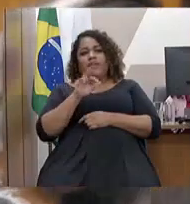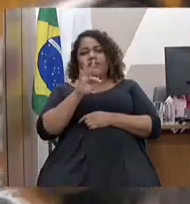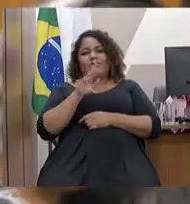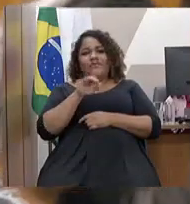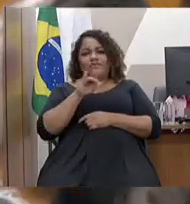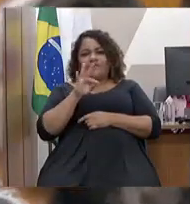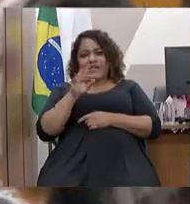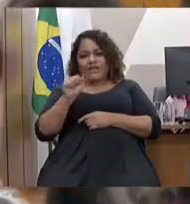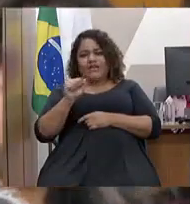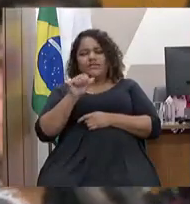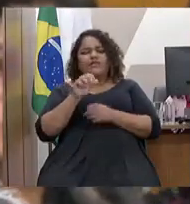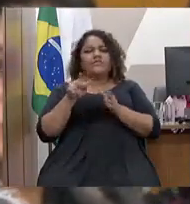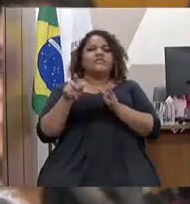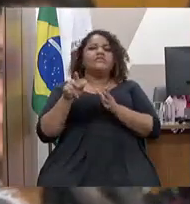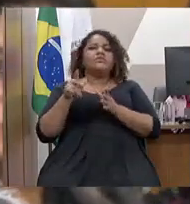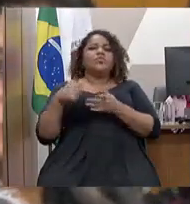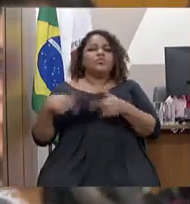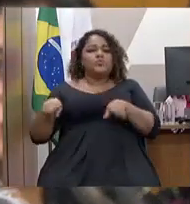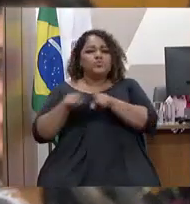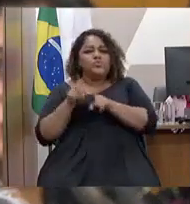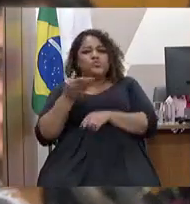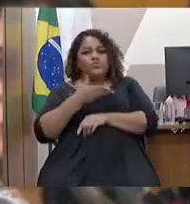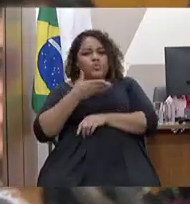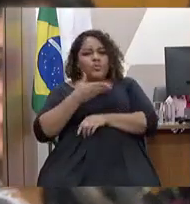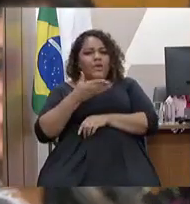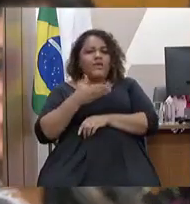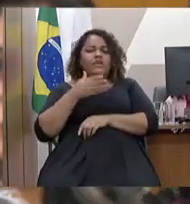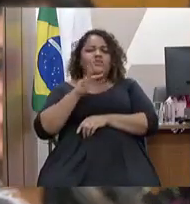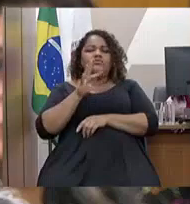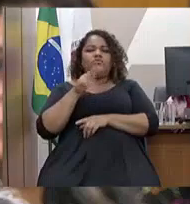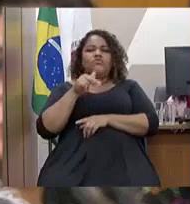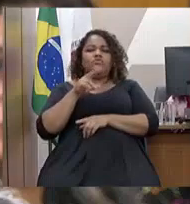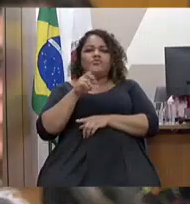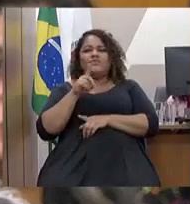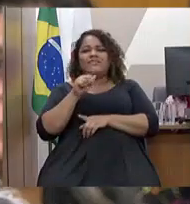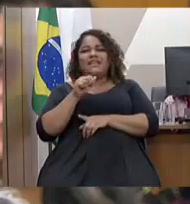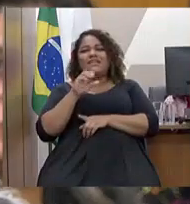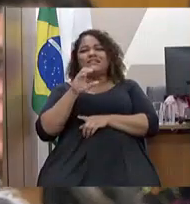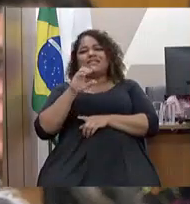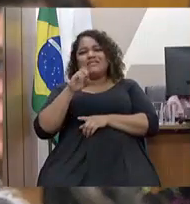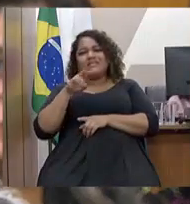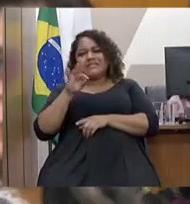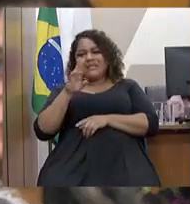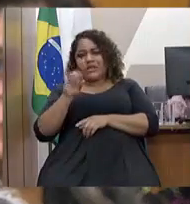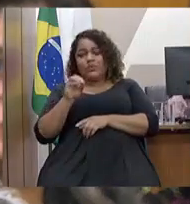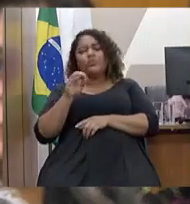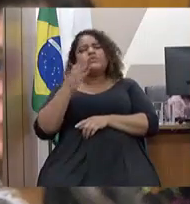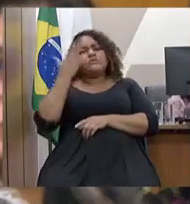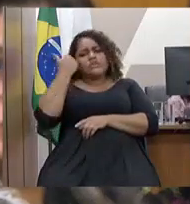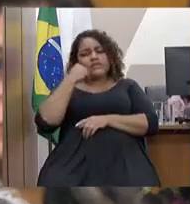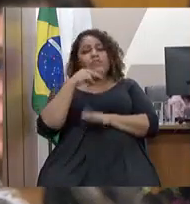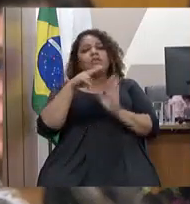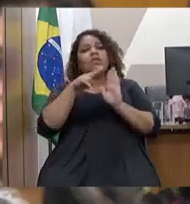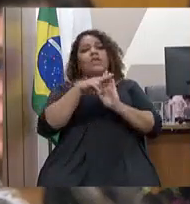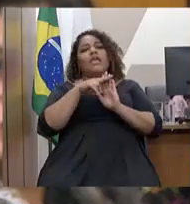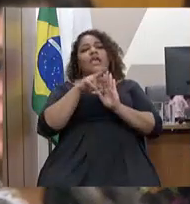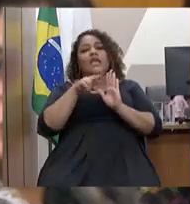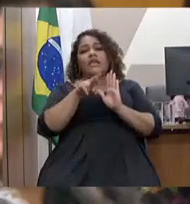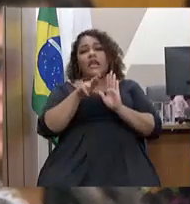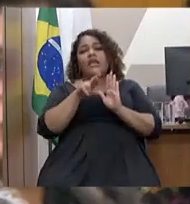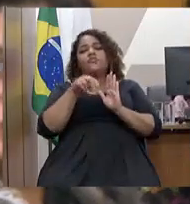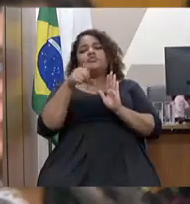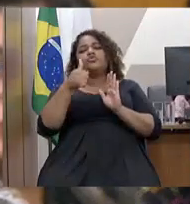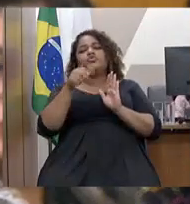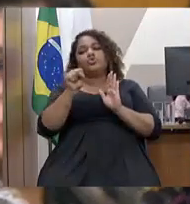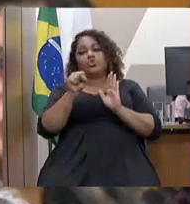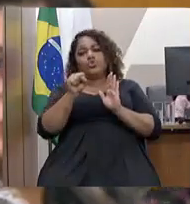da fundacento sabe muito bem como é que foi montado dessa NR 18 e qual foi é o reflexo